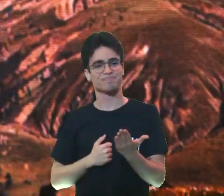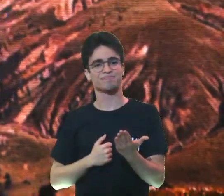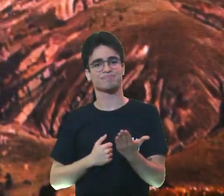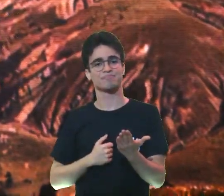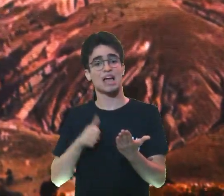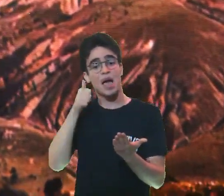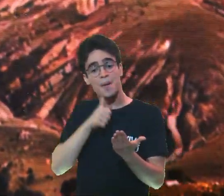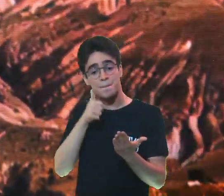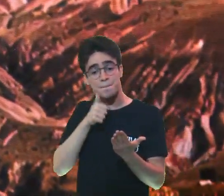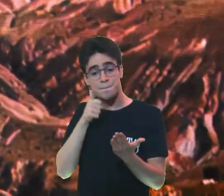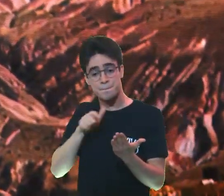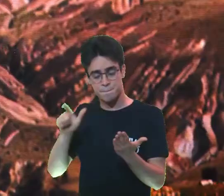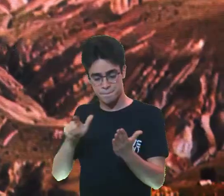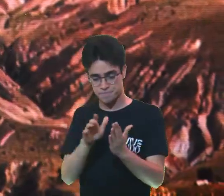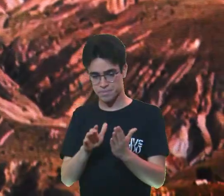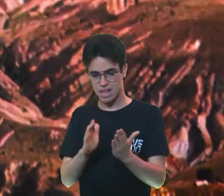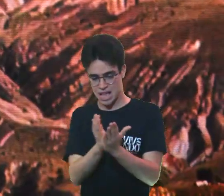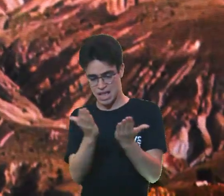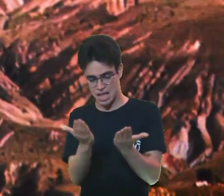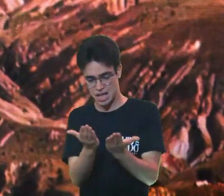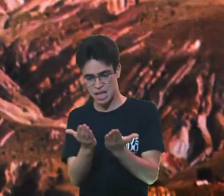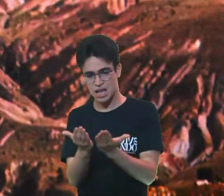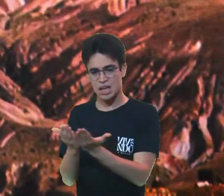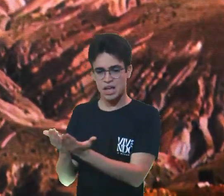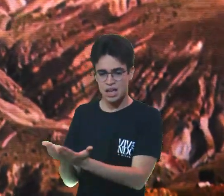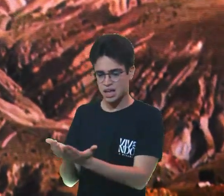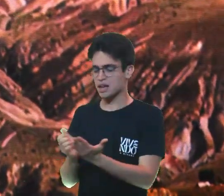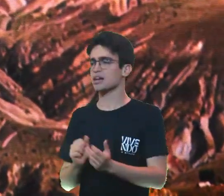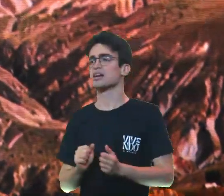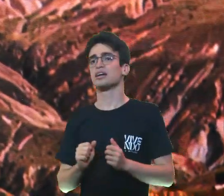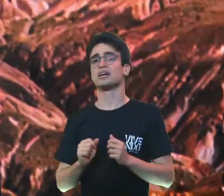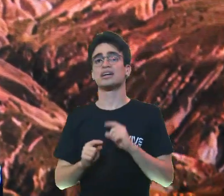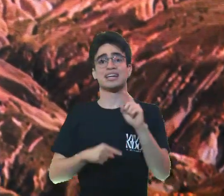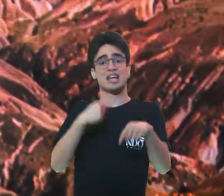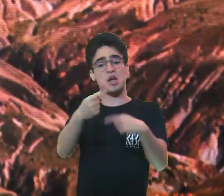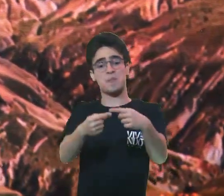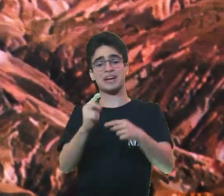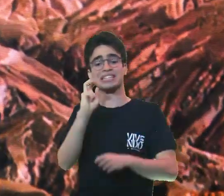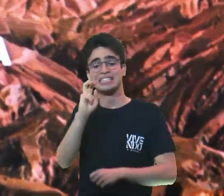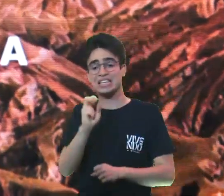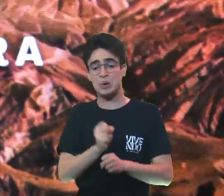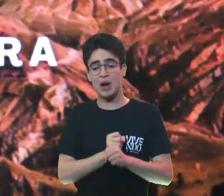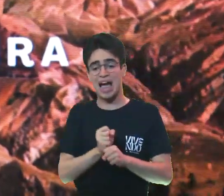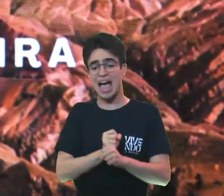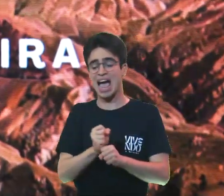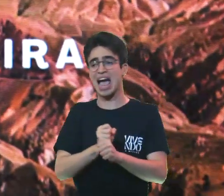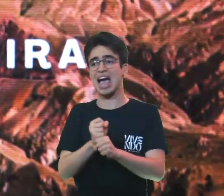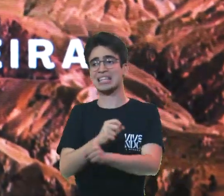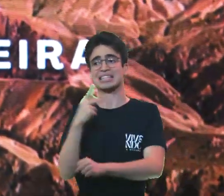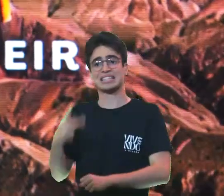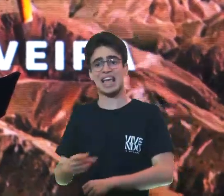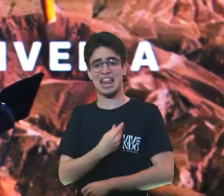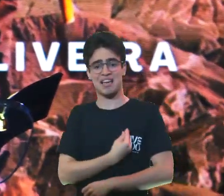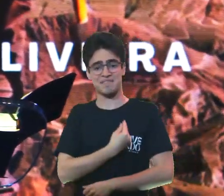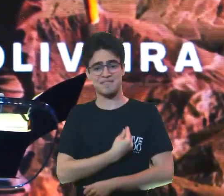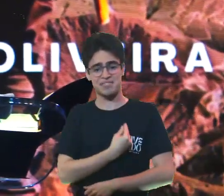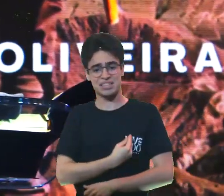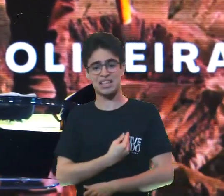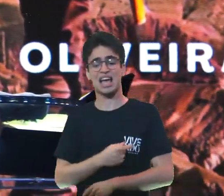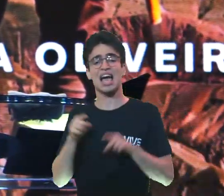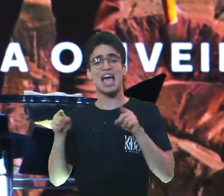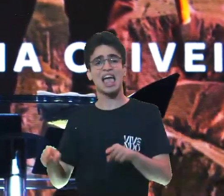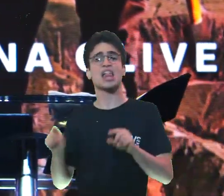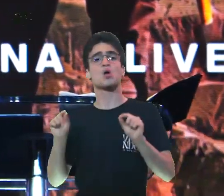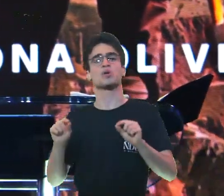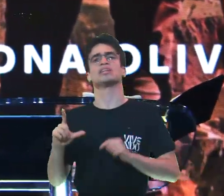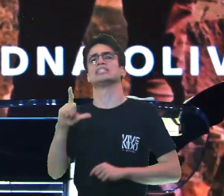Ela coloca o livro de lado. E durante os próximos 5 anos da vida dessa mulher, ela sofre